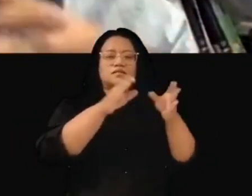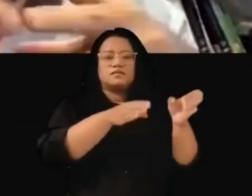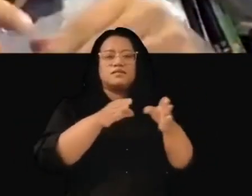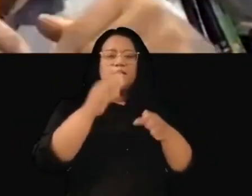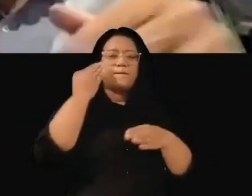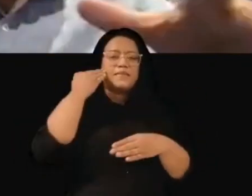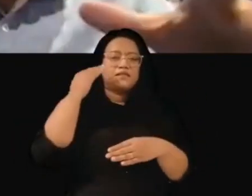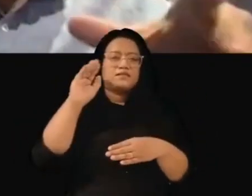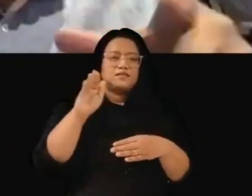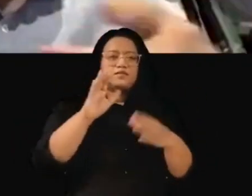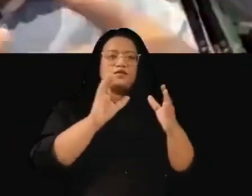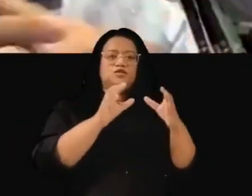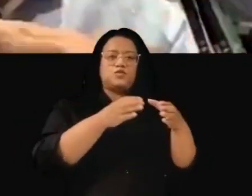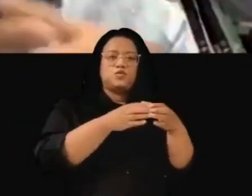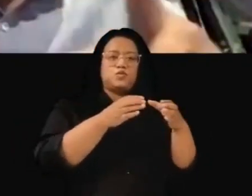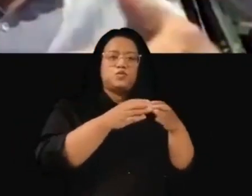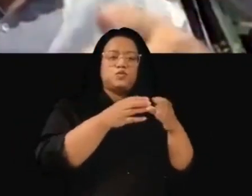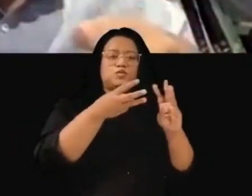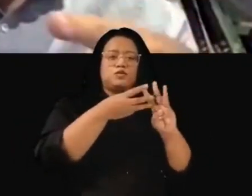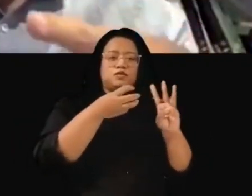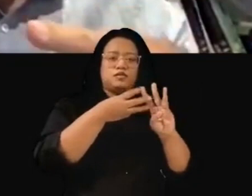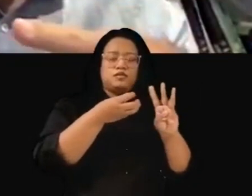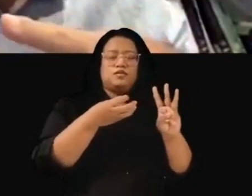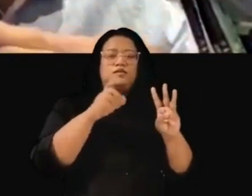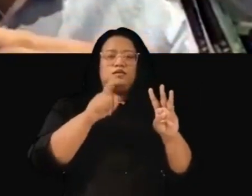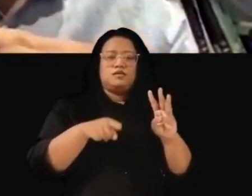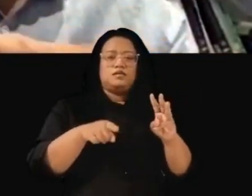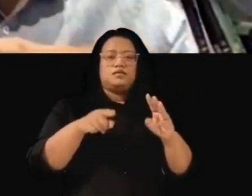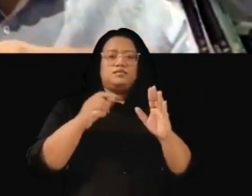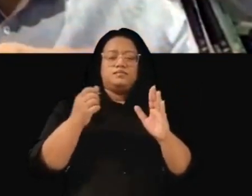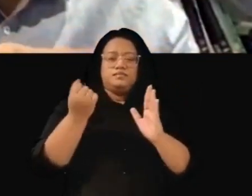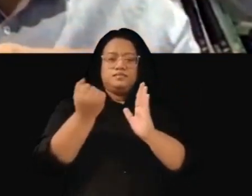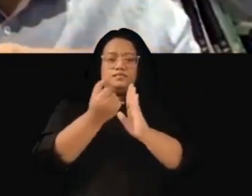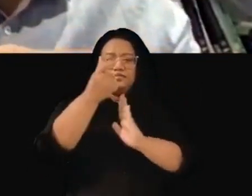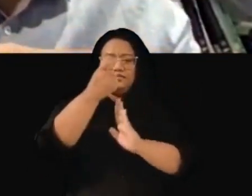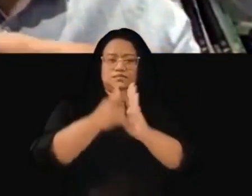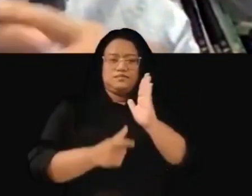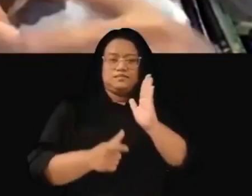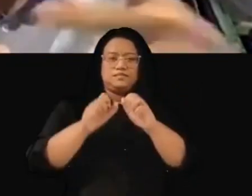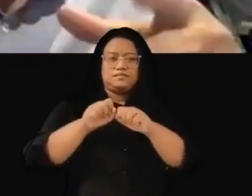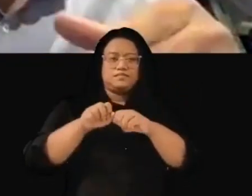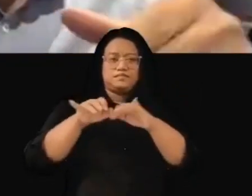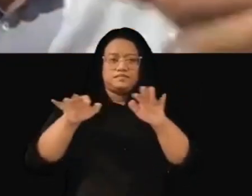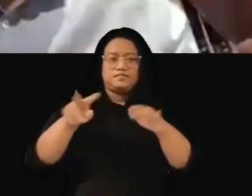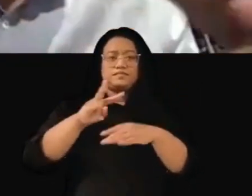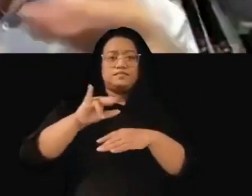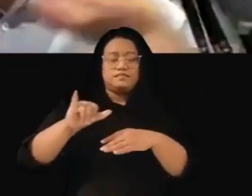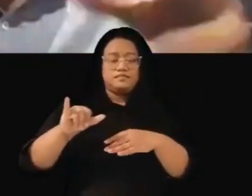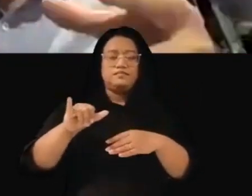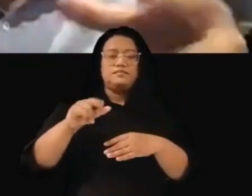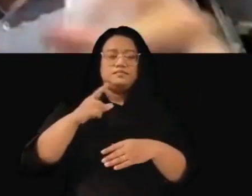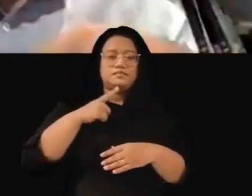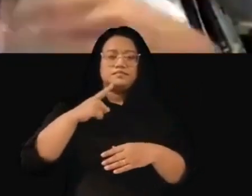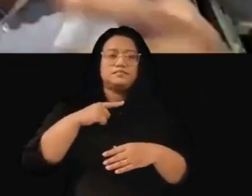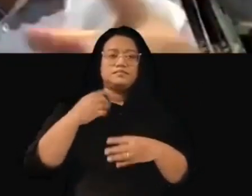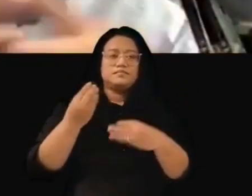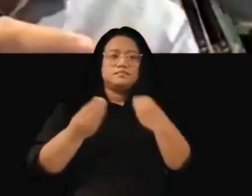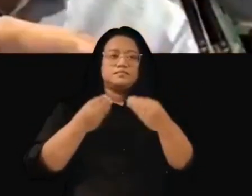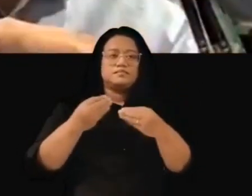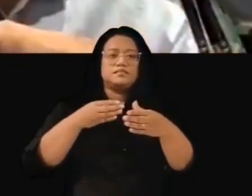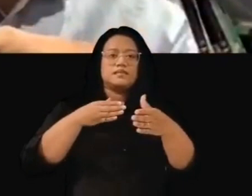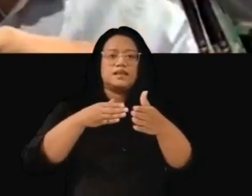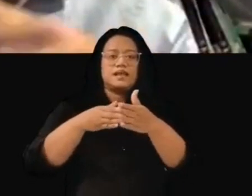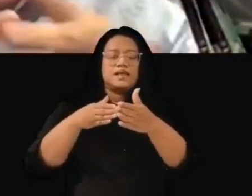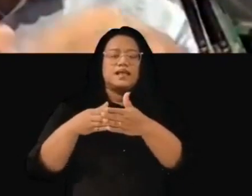Né? Esse modelo de expansão de ocupação vai gerar, de fato, esse problema central, que é a luta por fronteiras, a luta